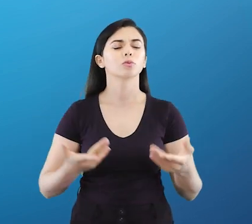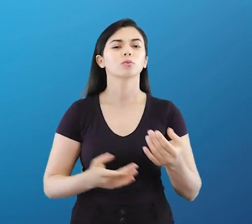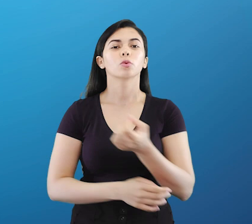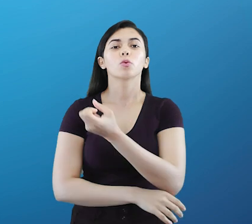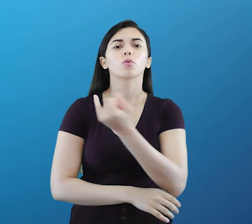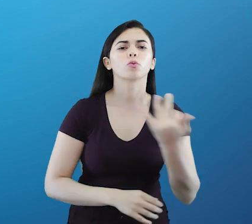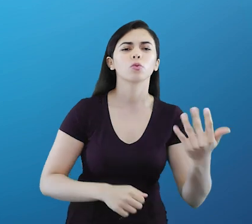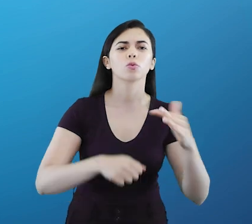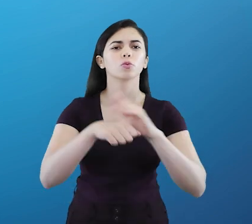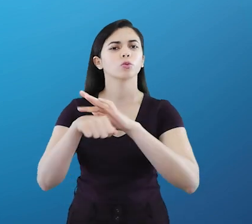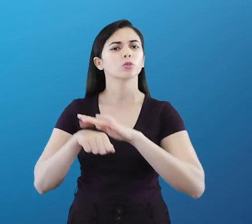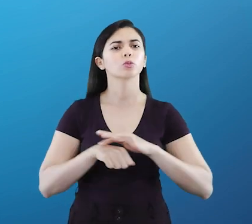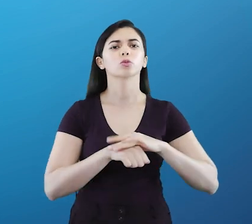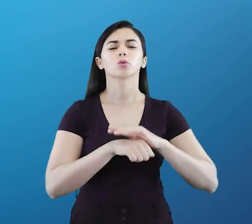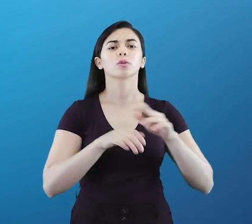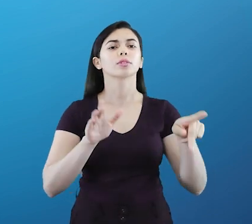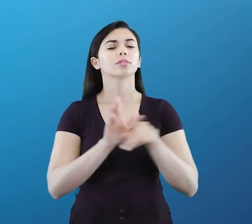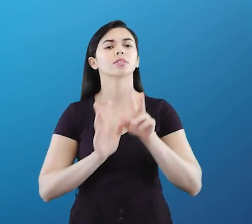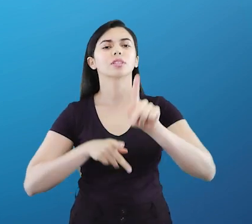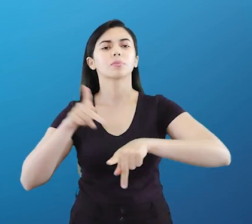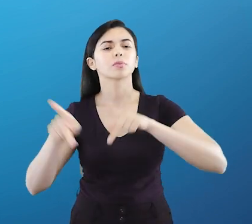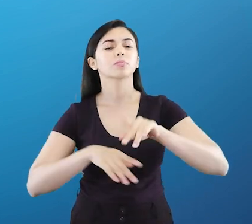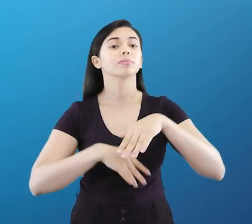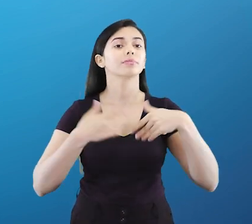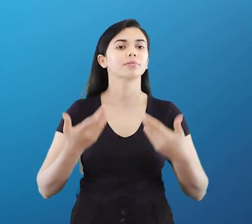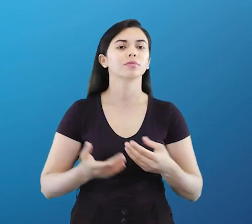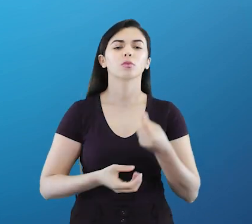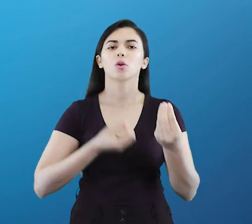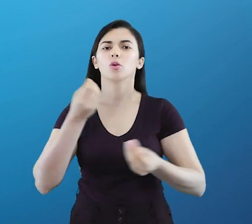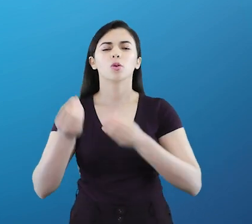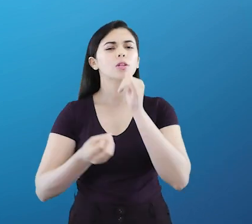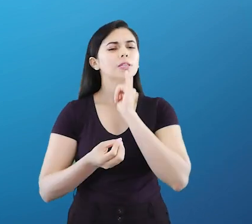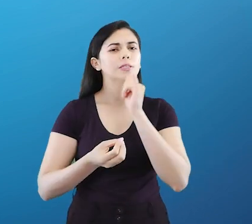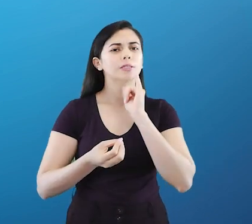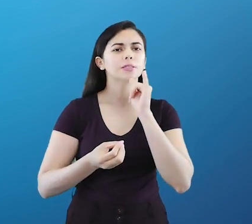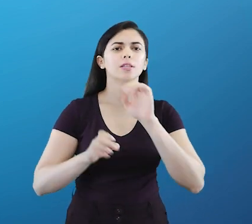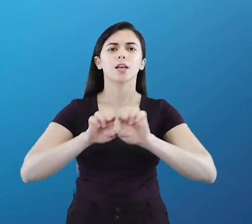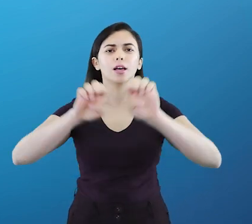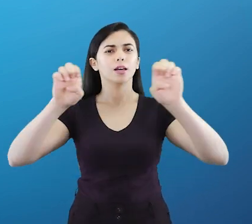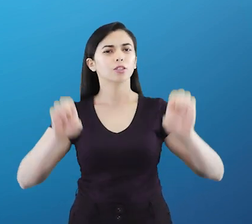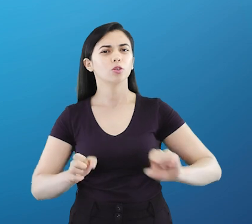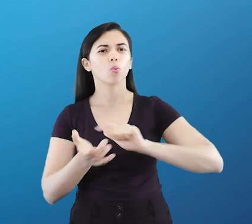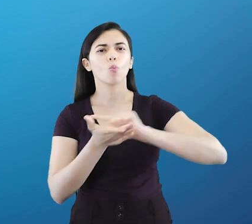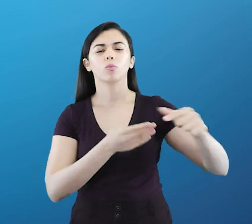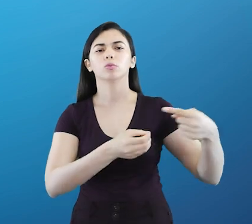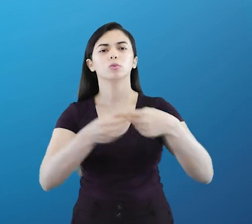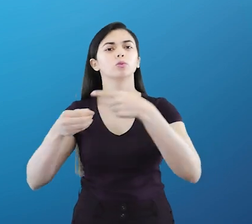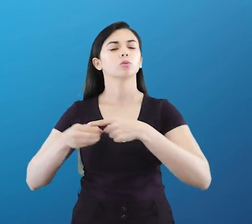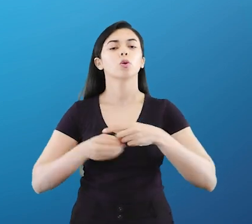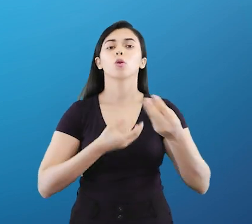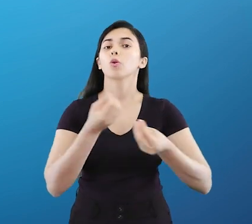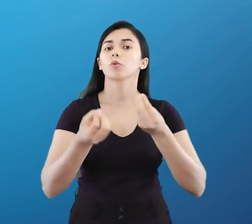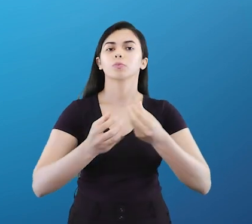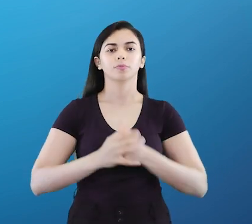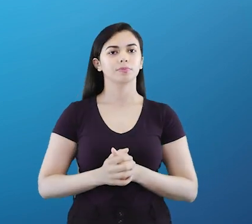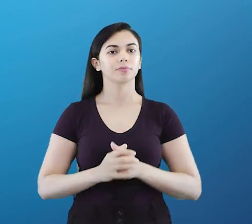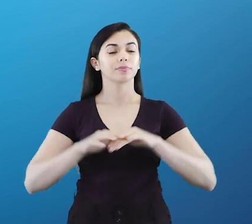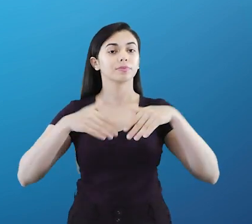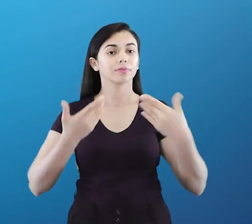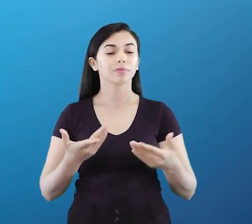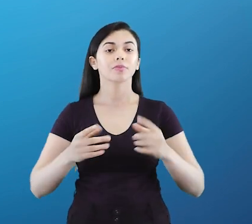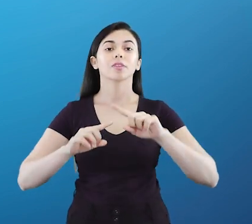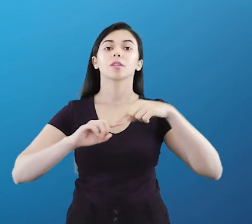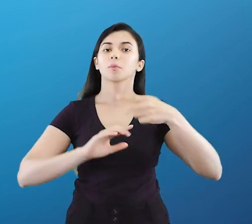as doenças que afligem a população? Como que está o índice de saneamento? Então, baseado nesses aspectos,